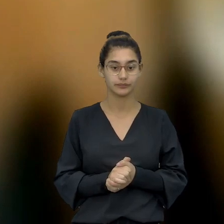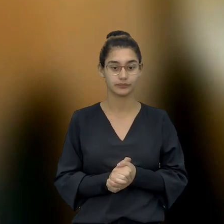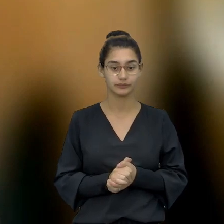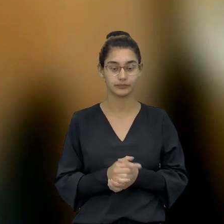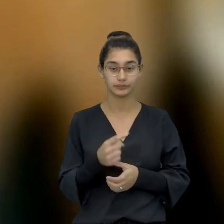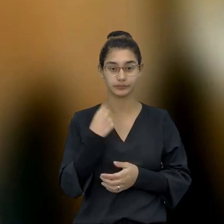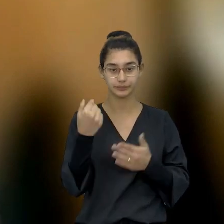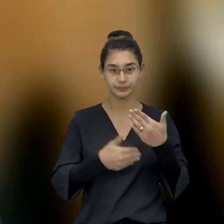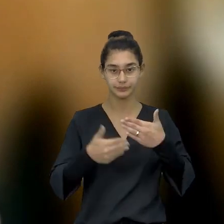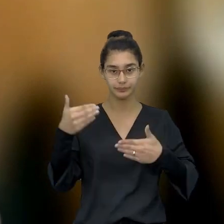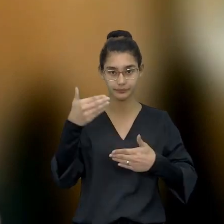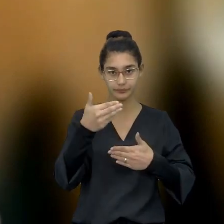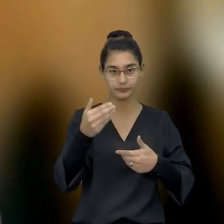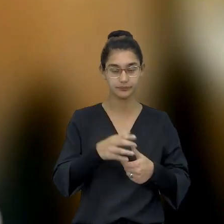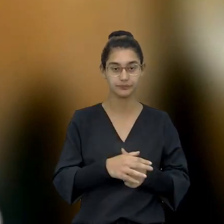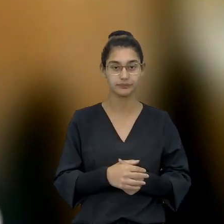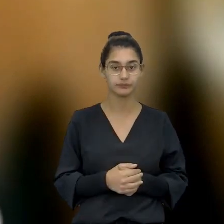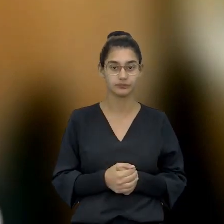nossos PPTs.